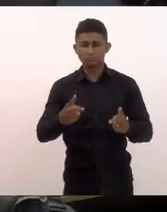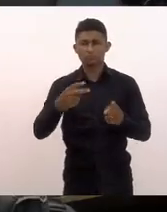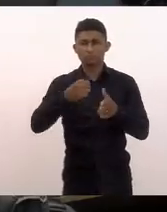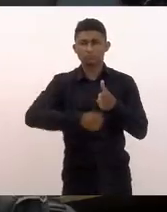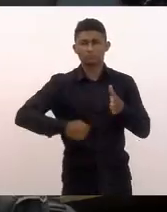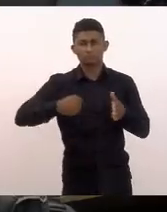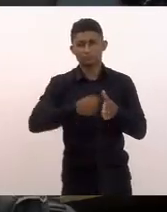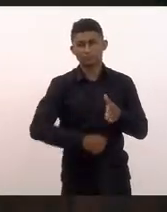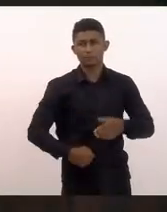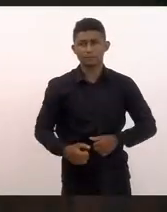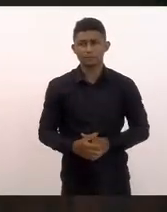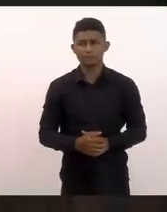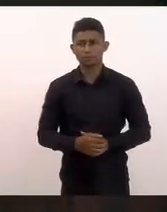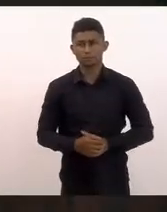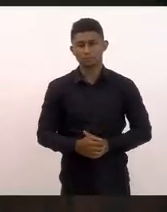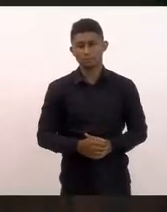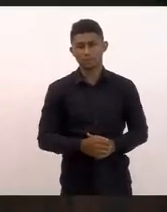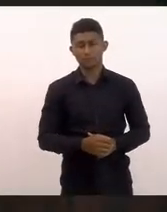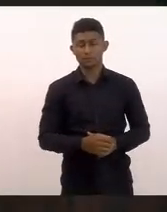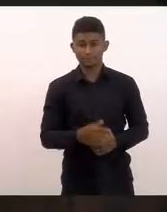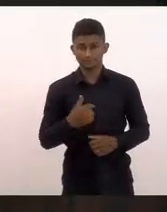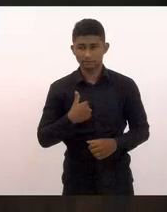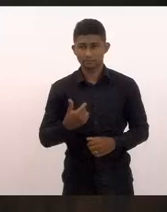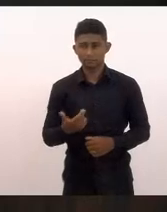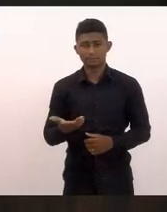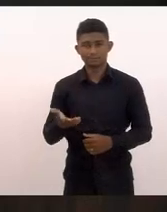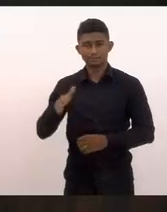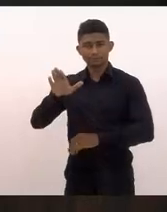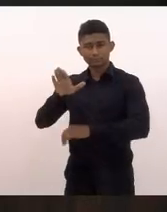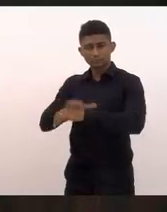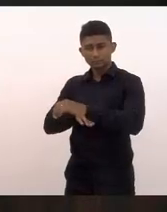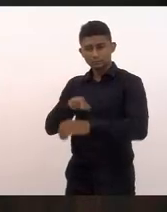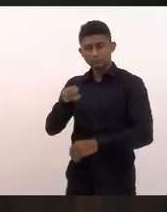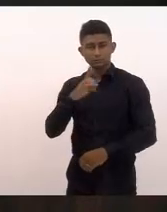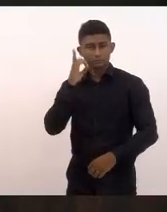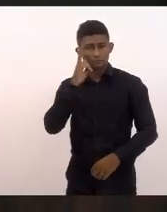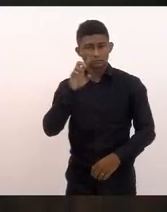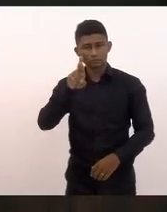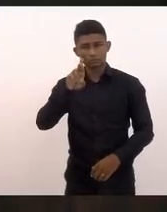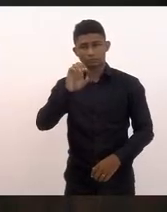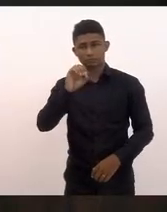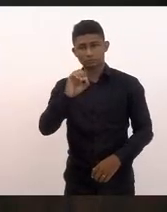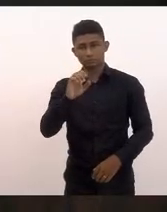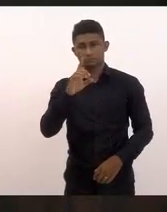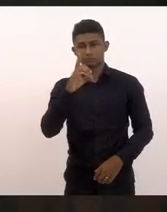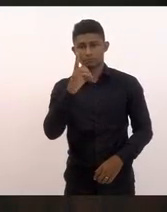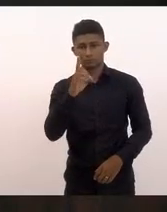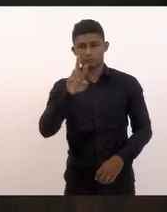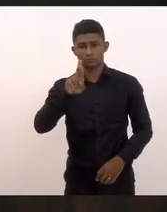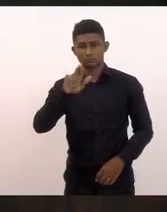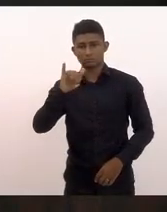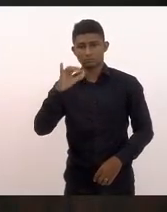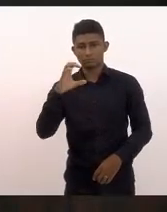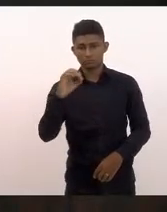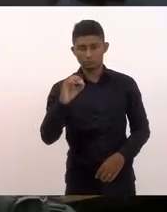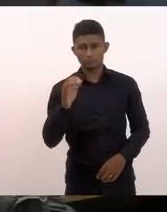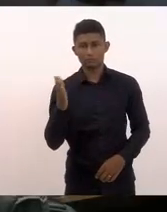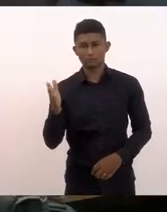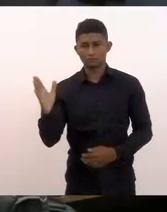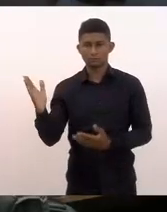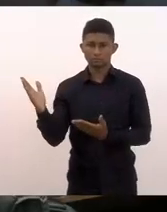Eu quero chamar o deputado Rodrigo Amorim. Deputado Rodrigo Amorim.